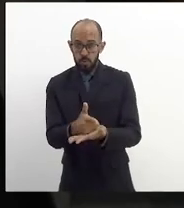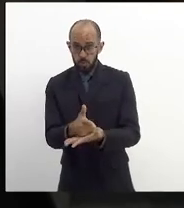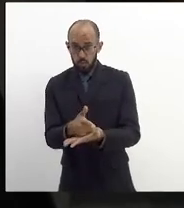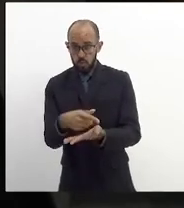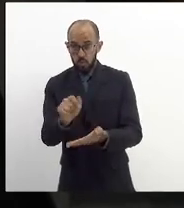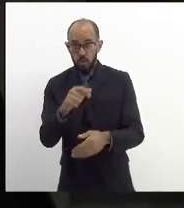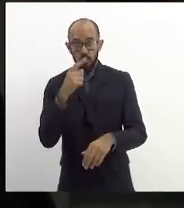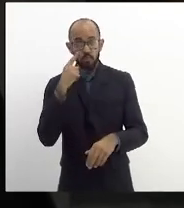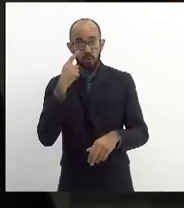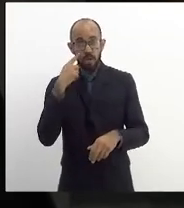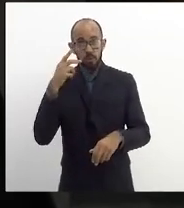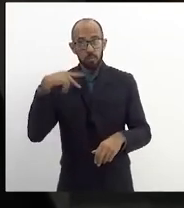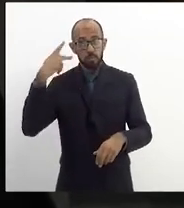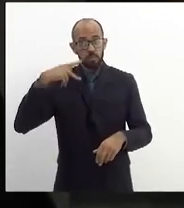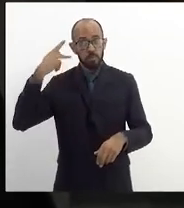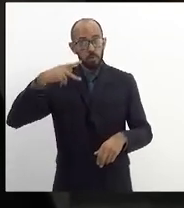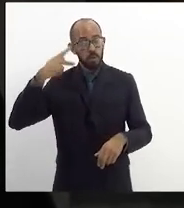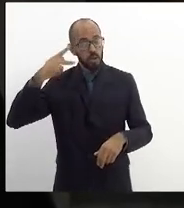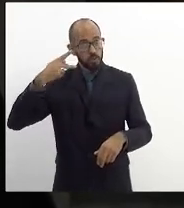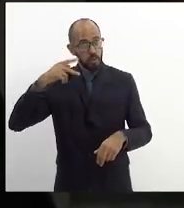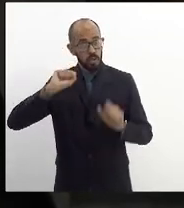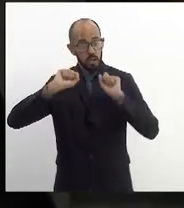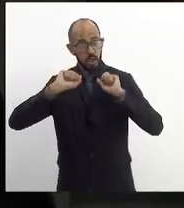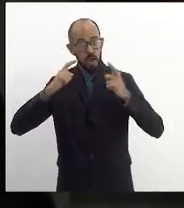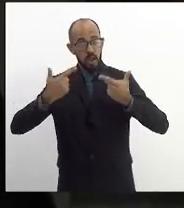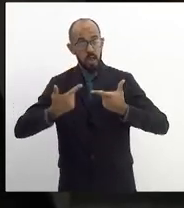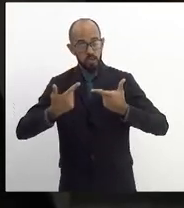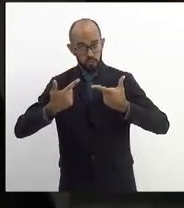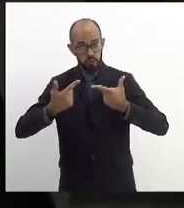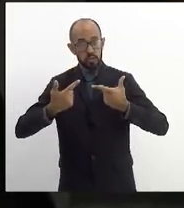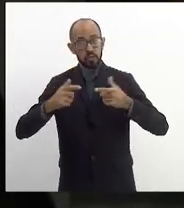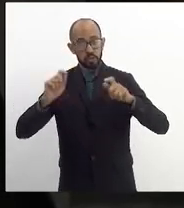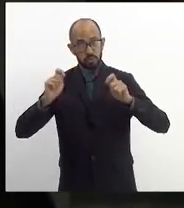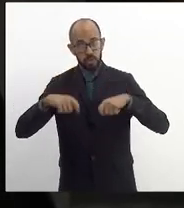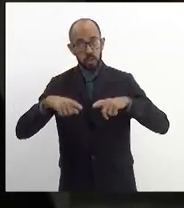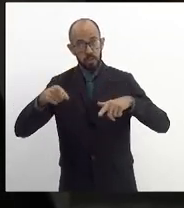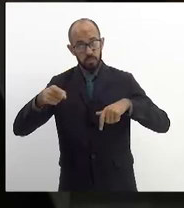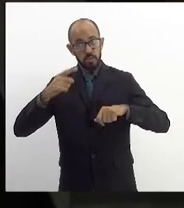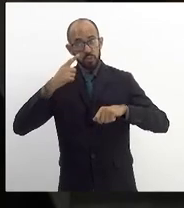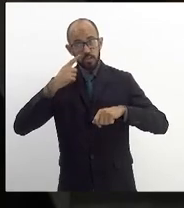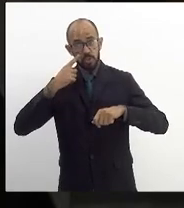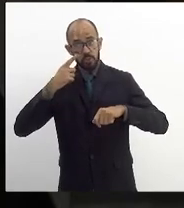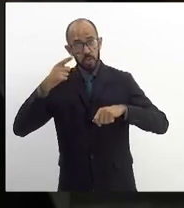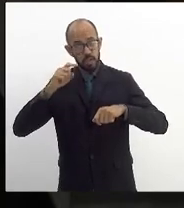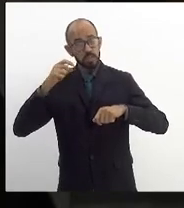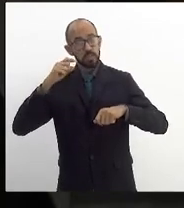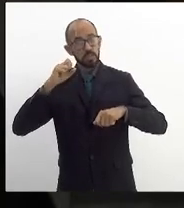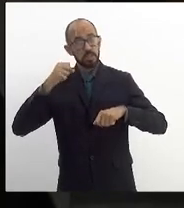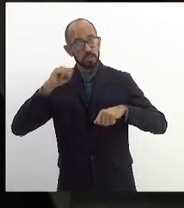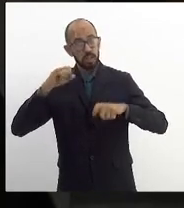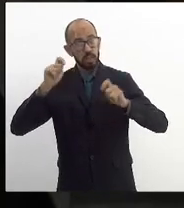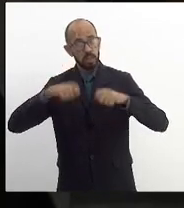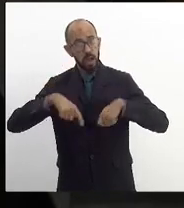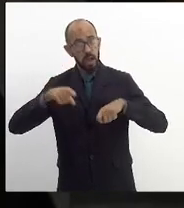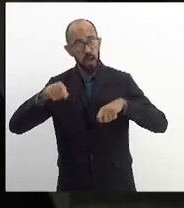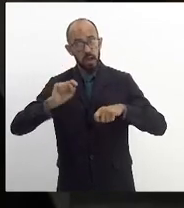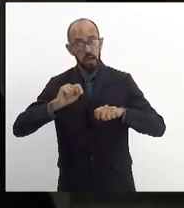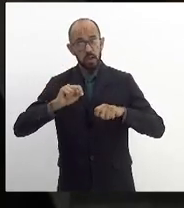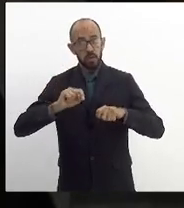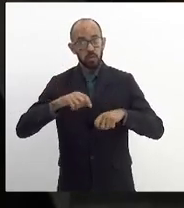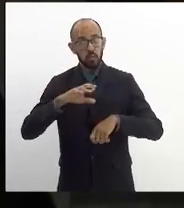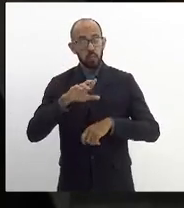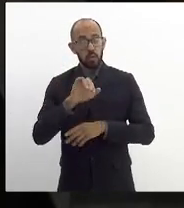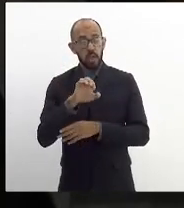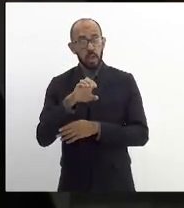procuradoria do Parlamento Fluminense sobre a hipótese desse cabe um